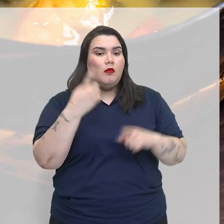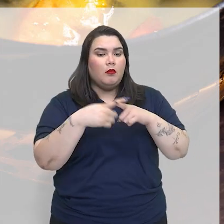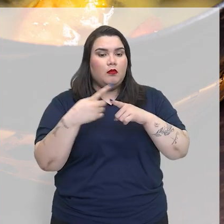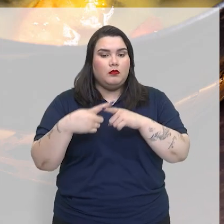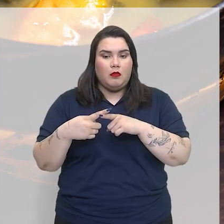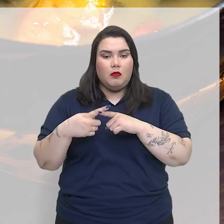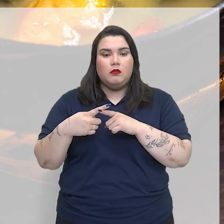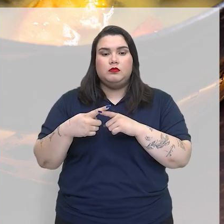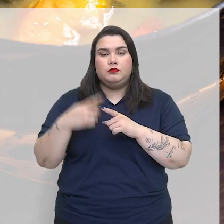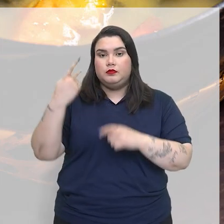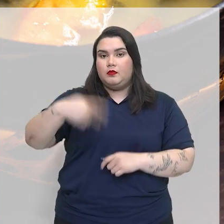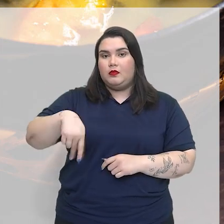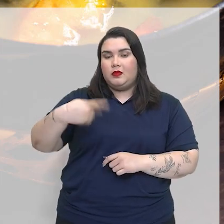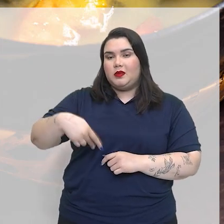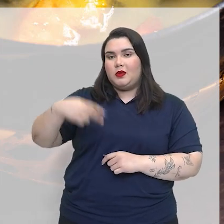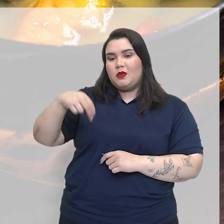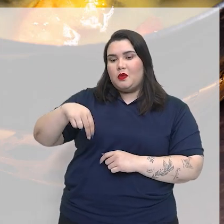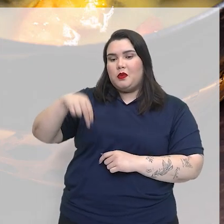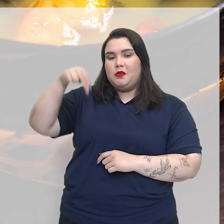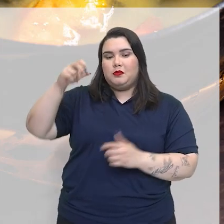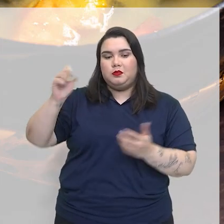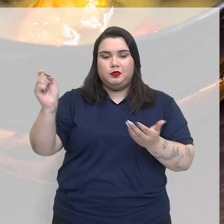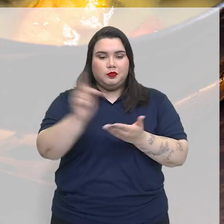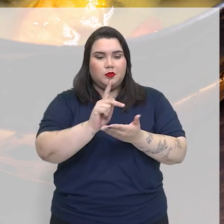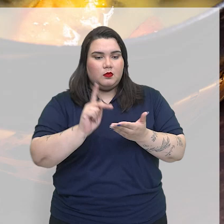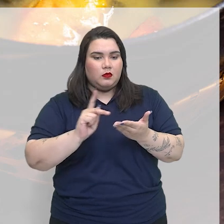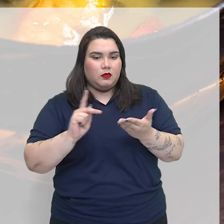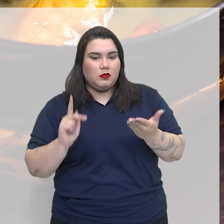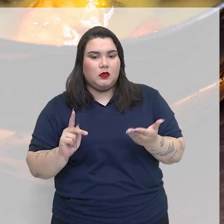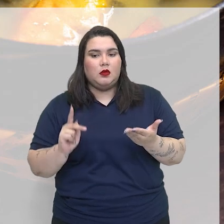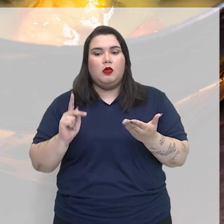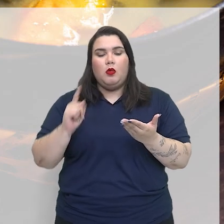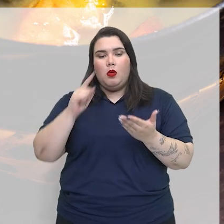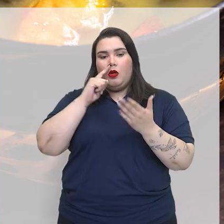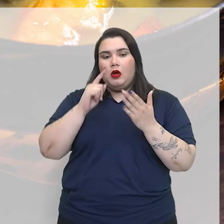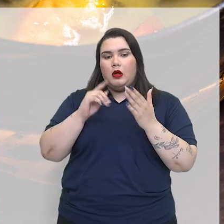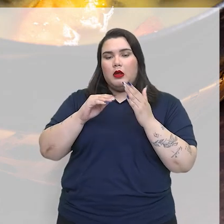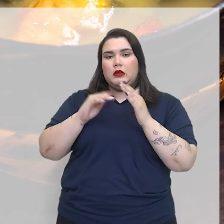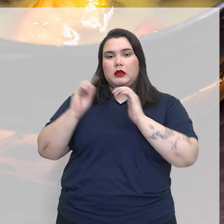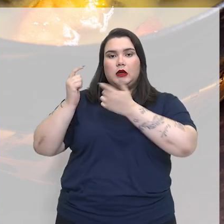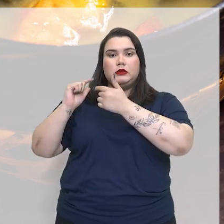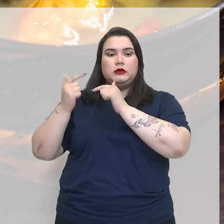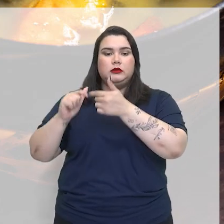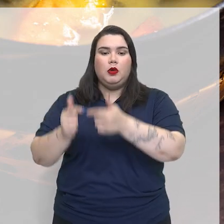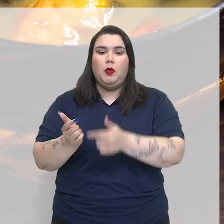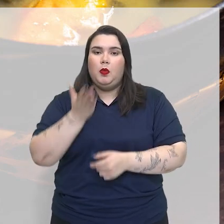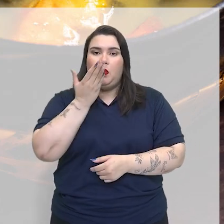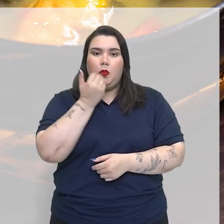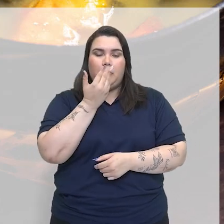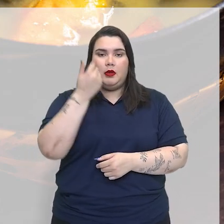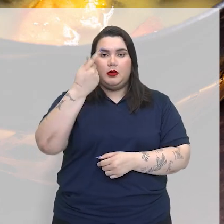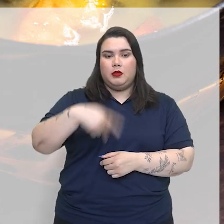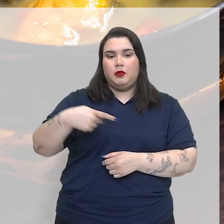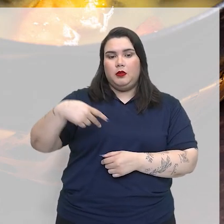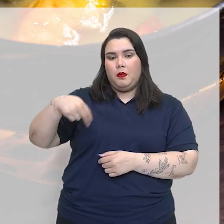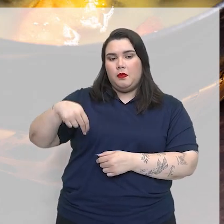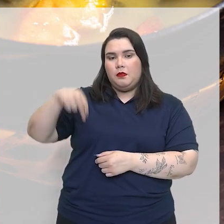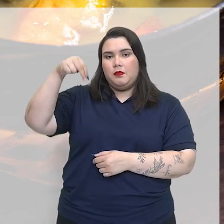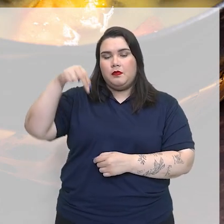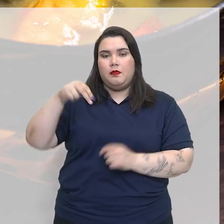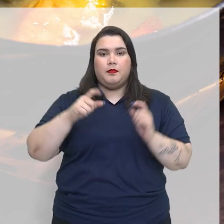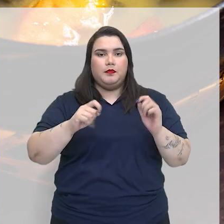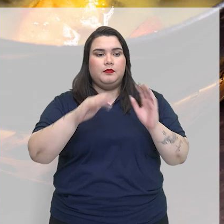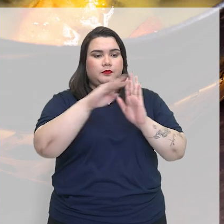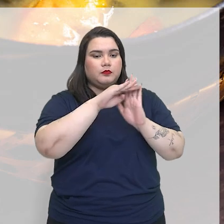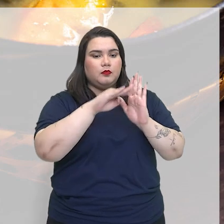é aqui, do norte, né? É um poema sobre os costumes alimentares daqui do norte. É a